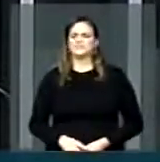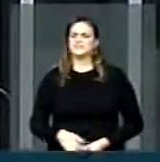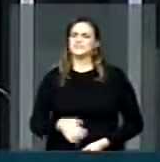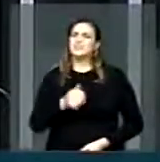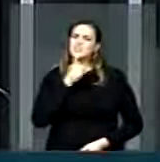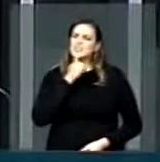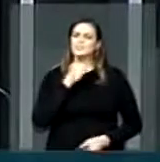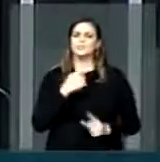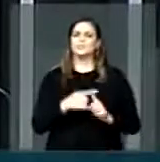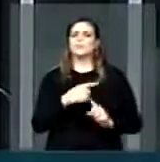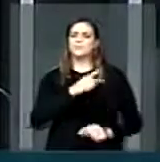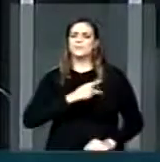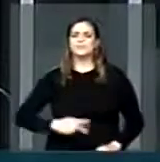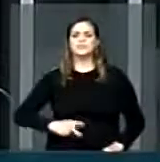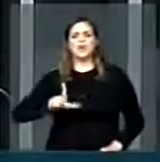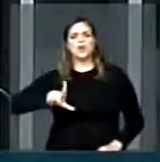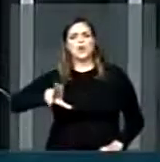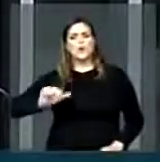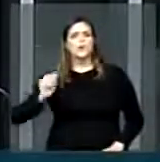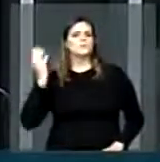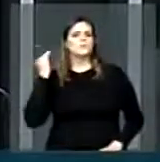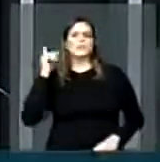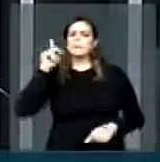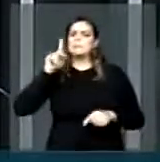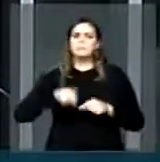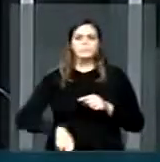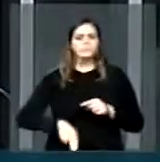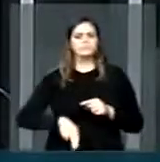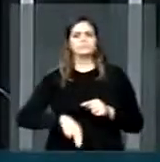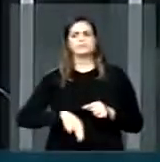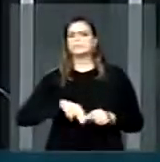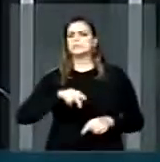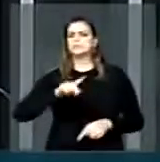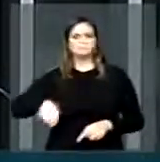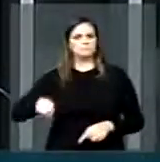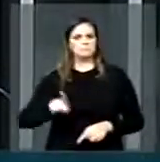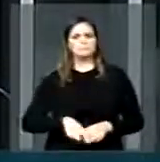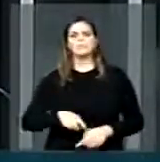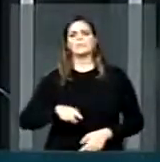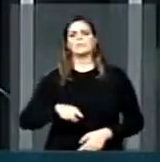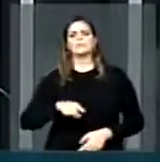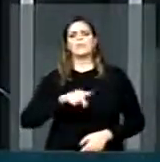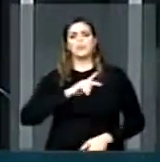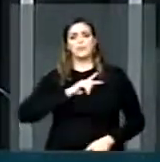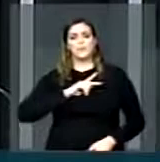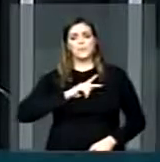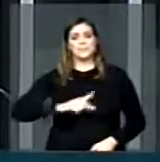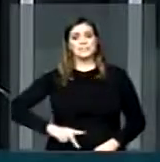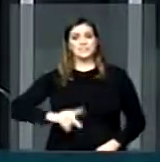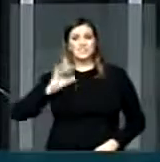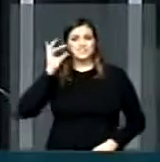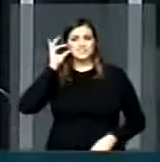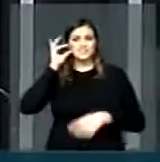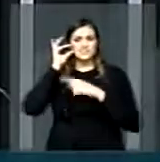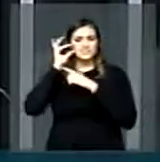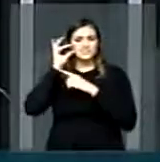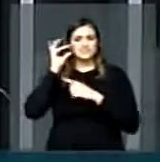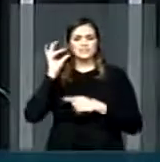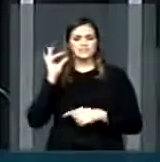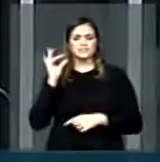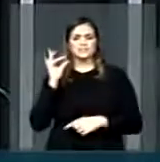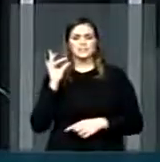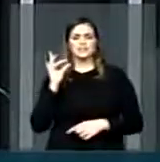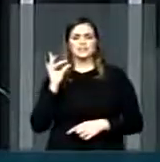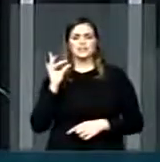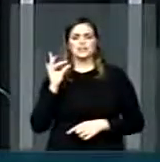vetado anteriormente projetos, a presidente Dilma, mal informada pelo ministro Manteiga, eu não sei botar